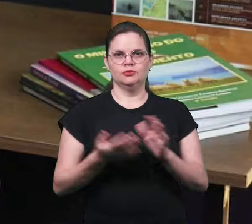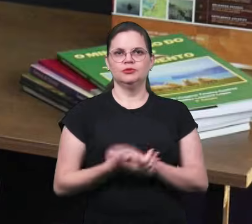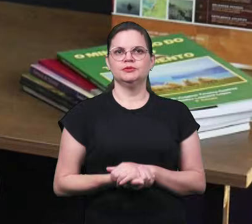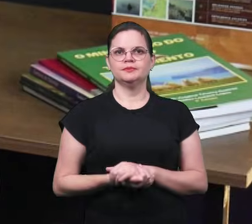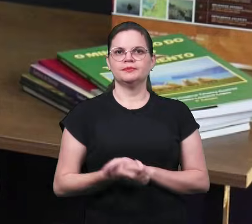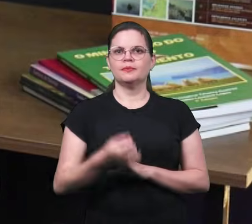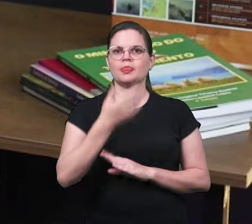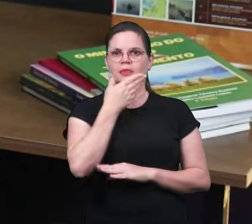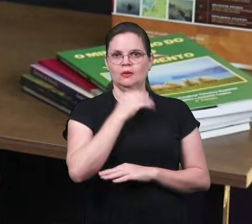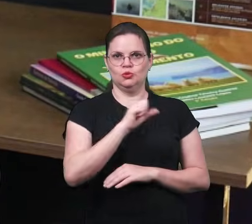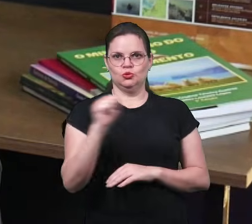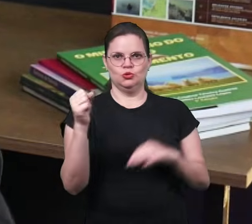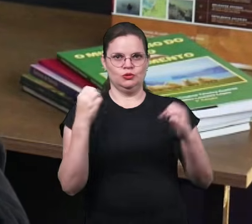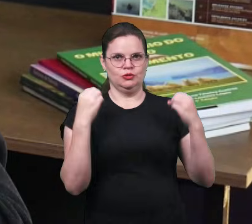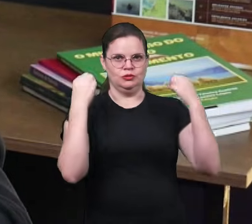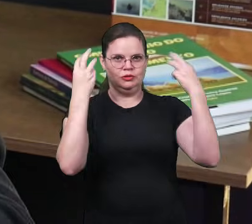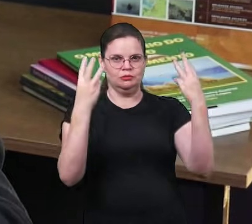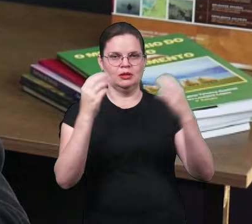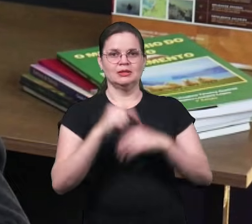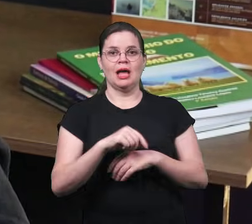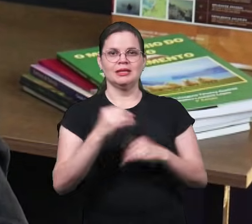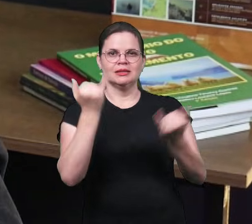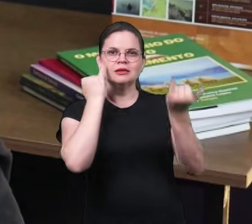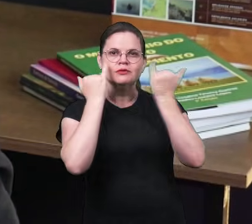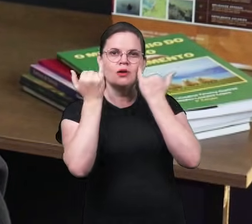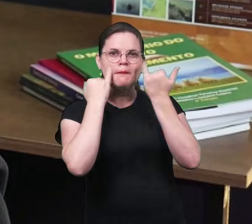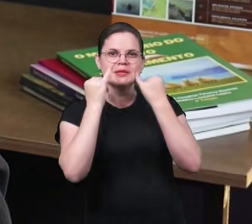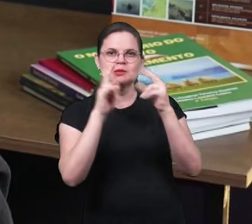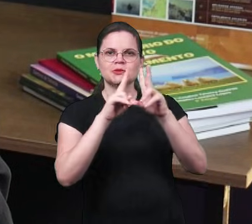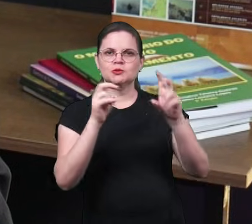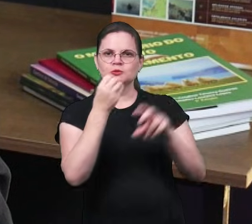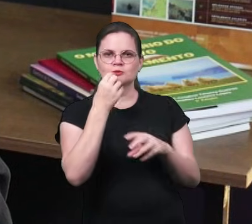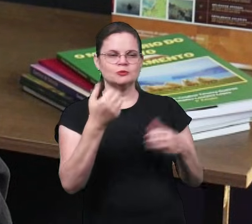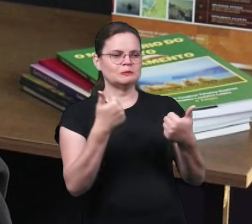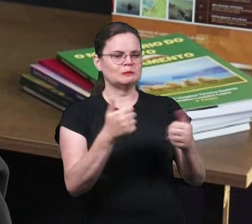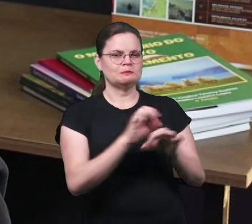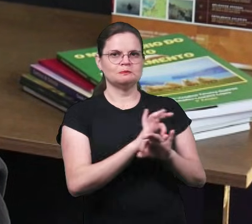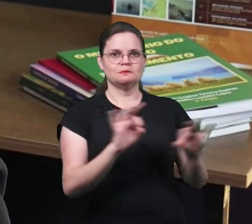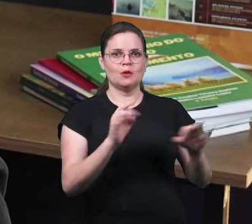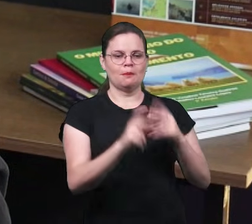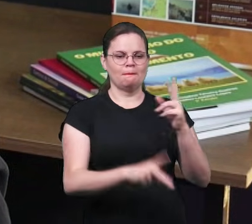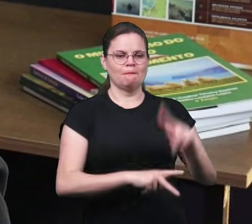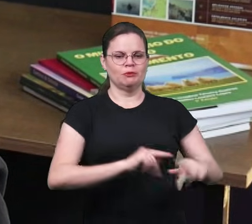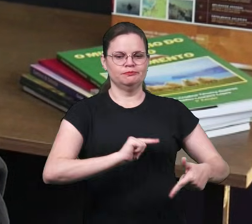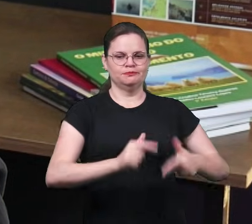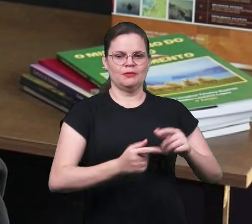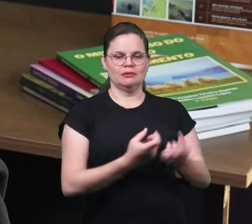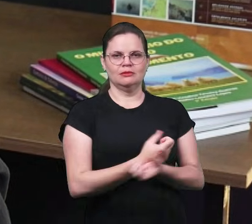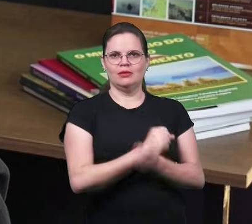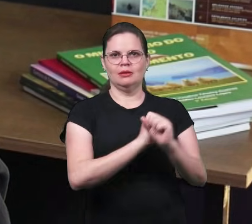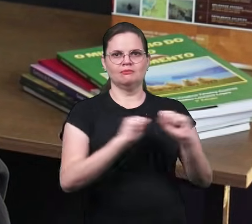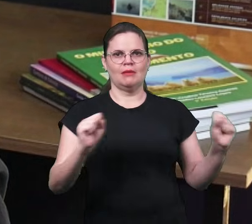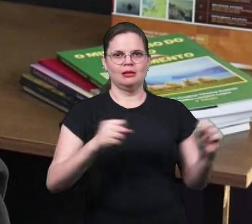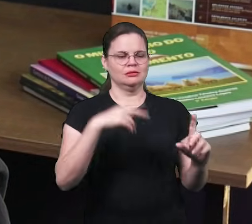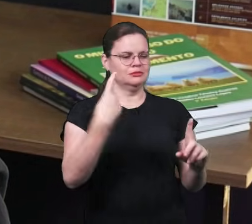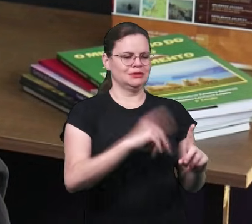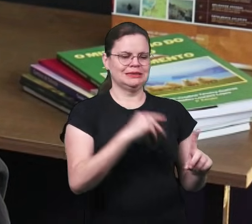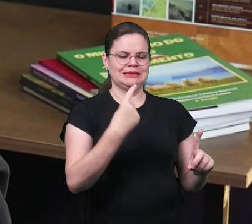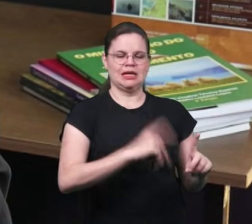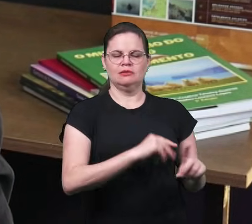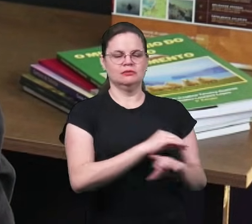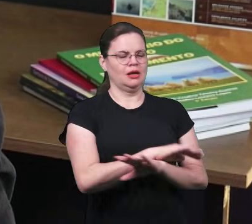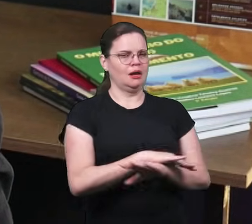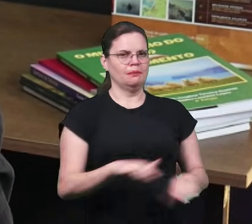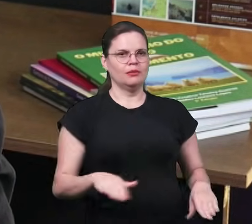vem, ele ouve que estava tudo bem, né? Que o povo tinha sido liberto do